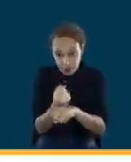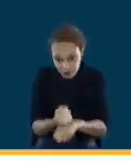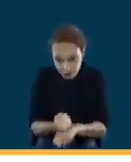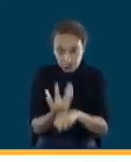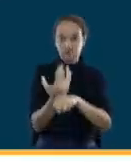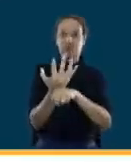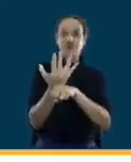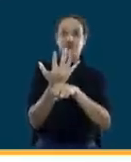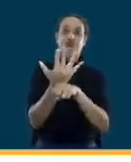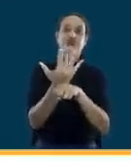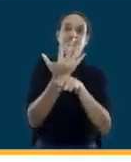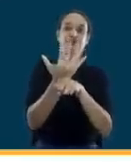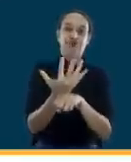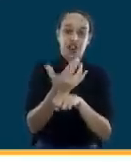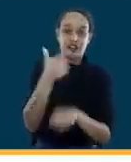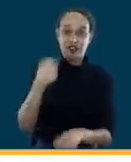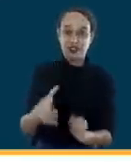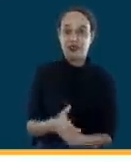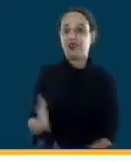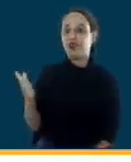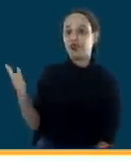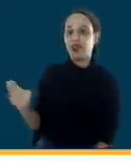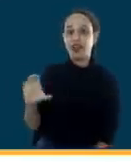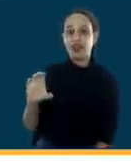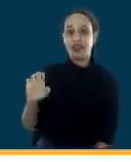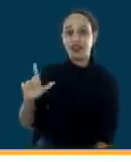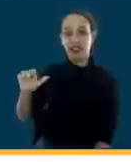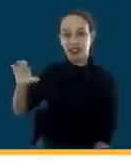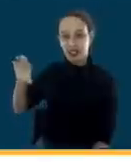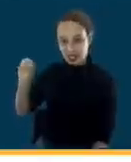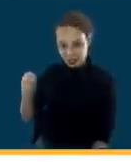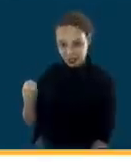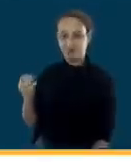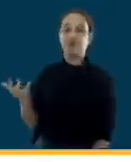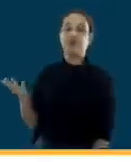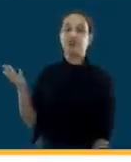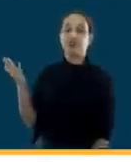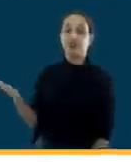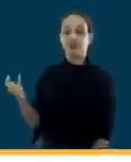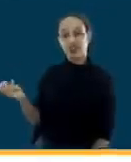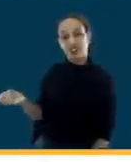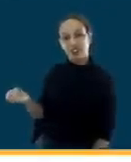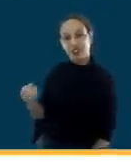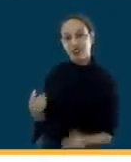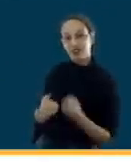acender. Célio Turino, a minha louvação griou. Eila!